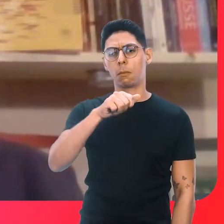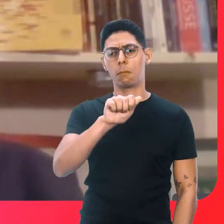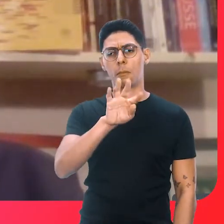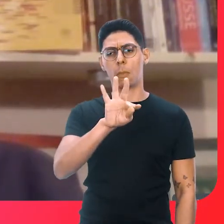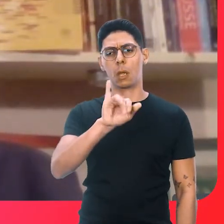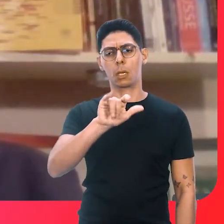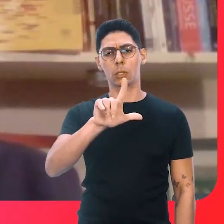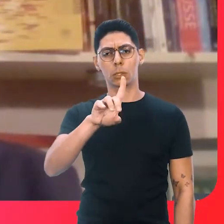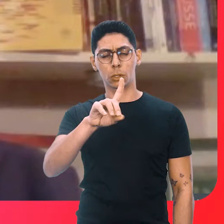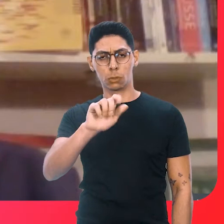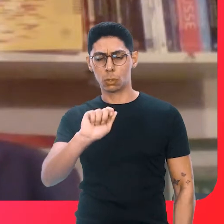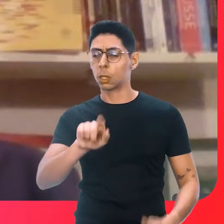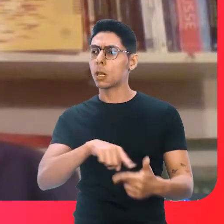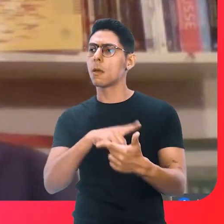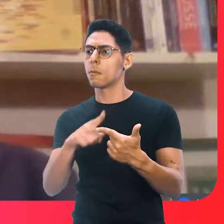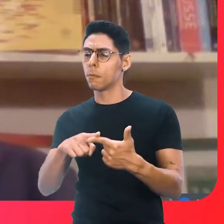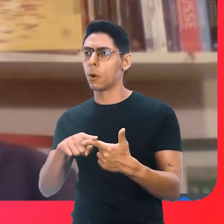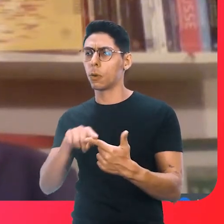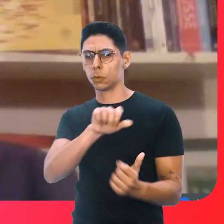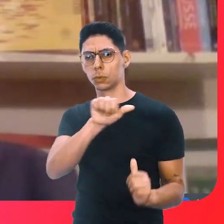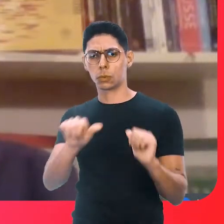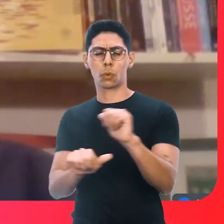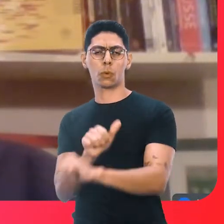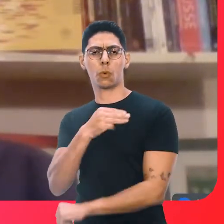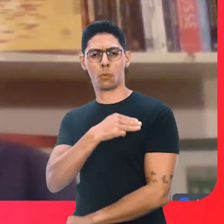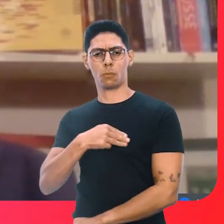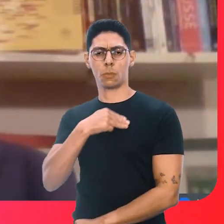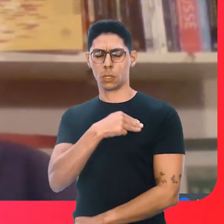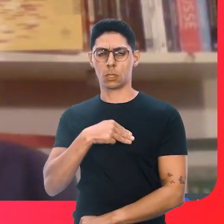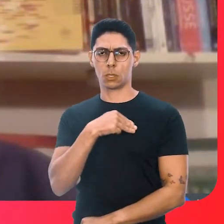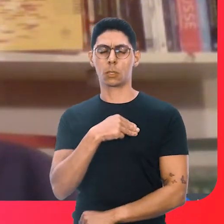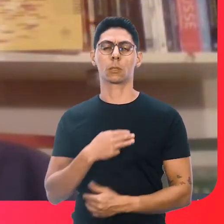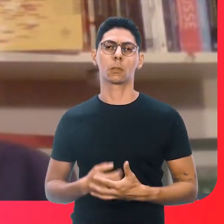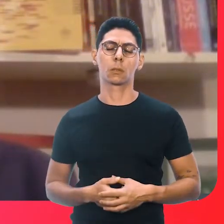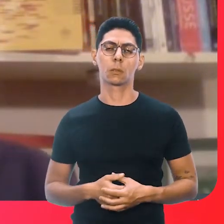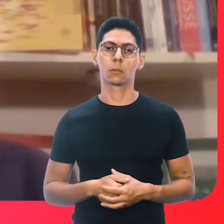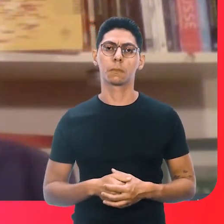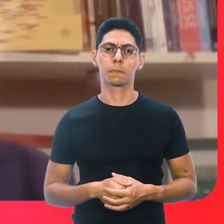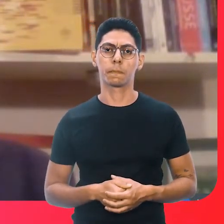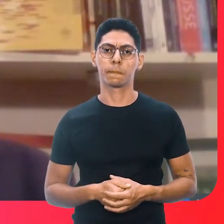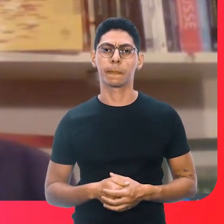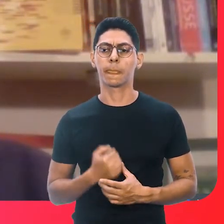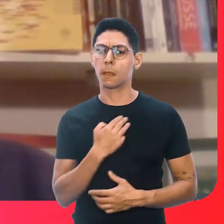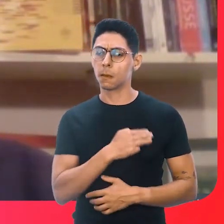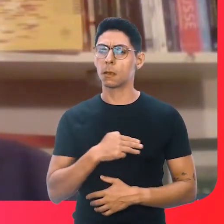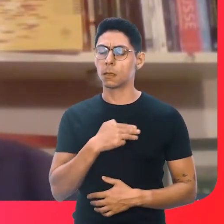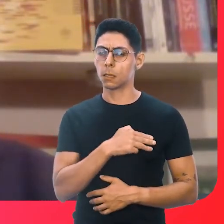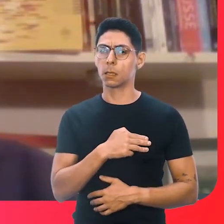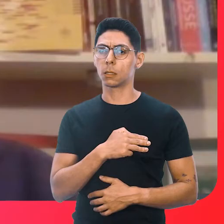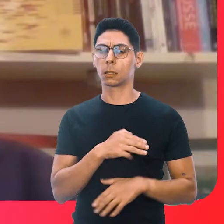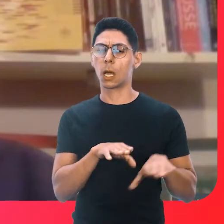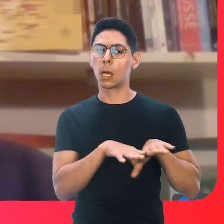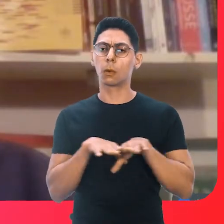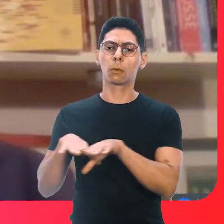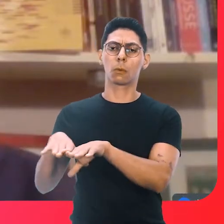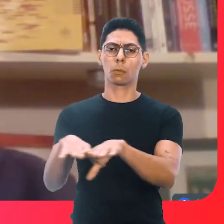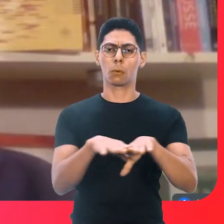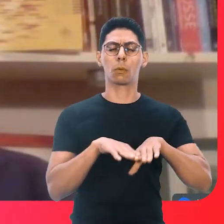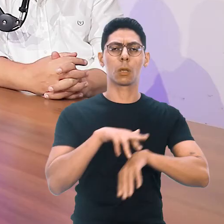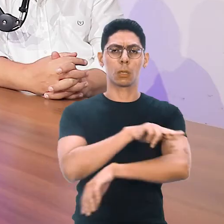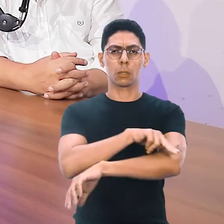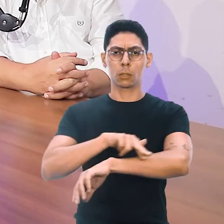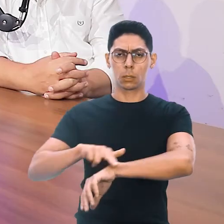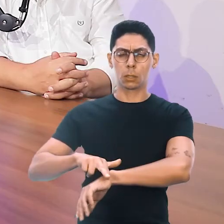foi ministra. Olha né? aí, gente. Começamos lá juntos, a Matilde Ribeiro, que foi a ministra da Igualdade Racial no governo Lula.